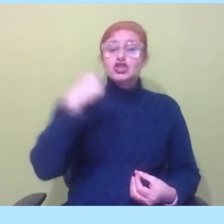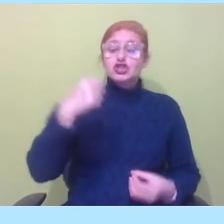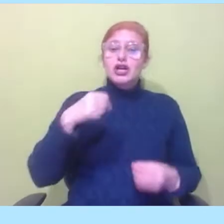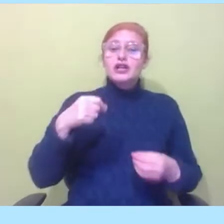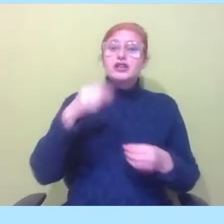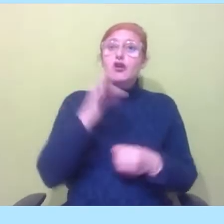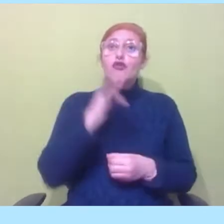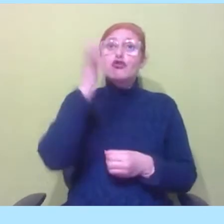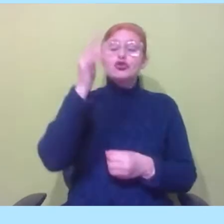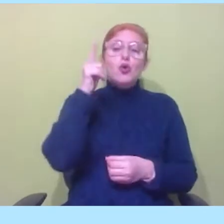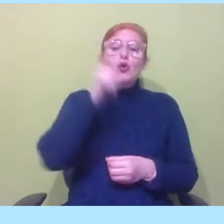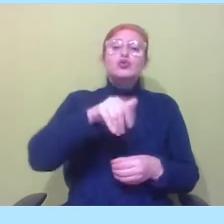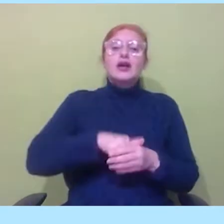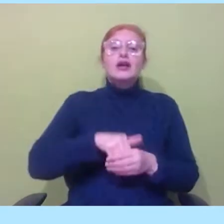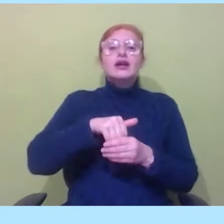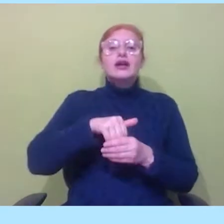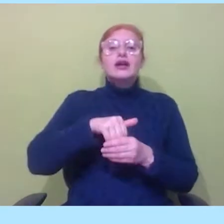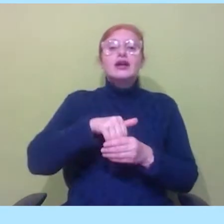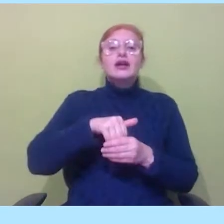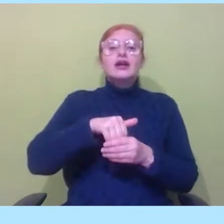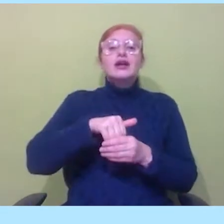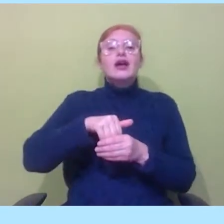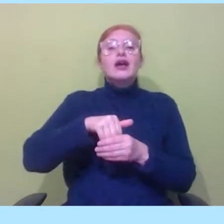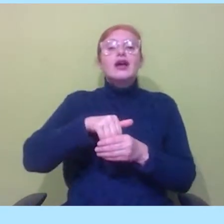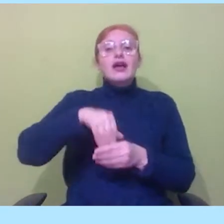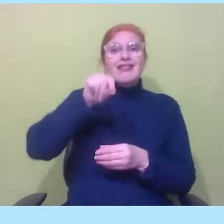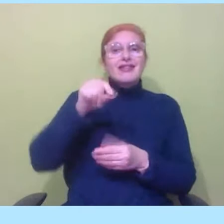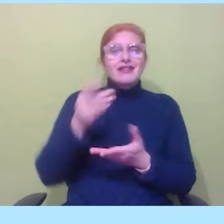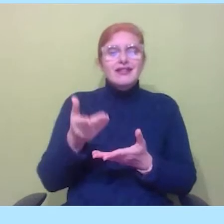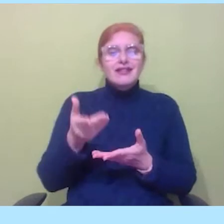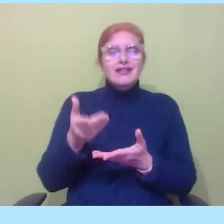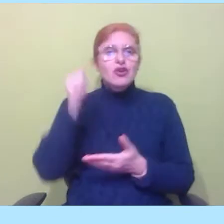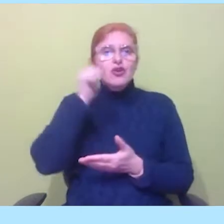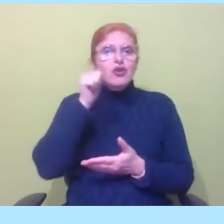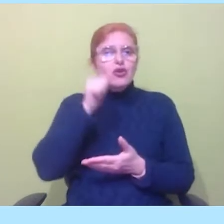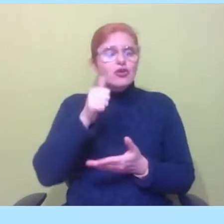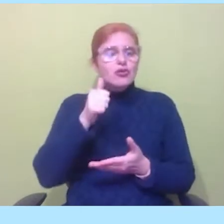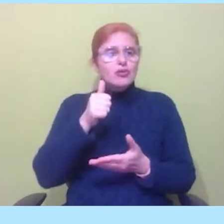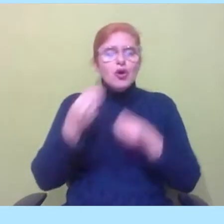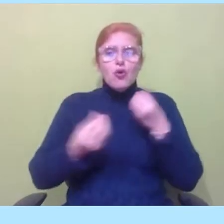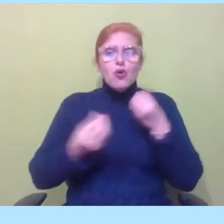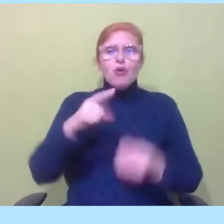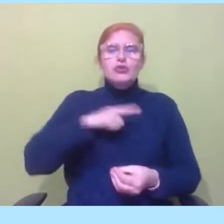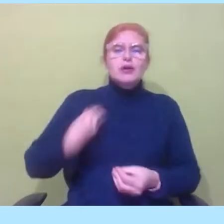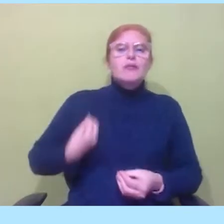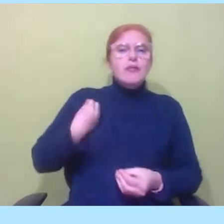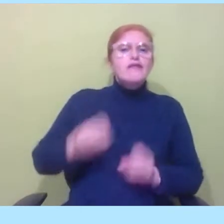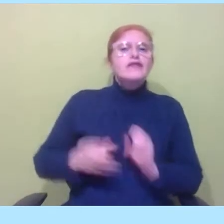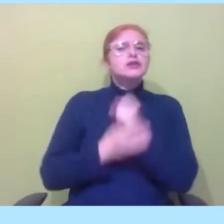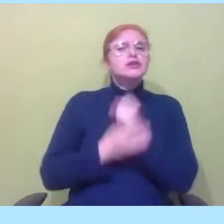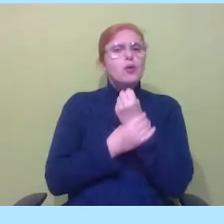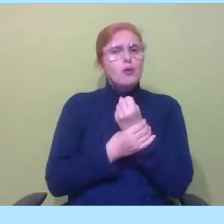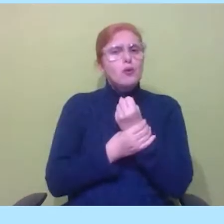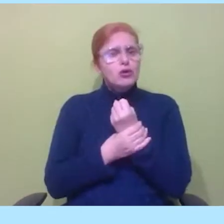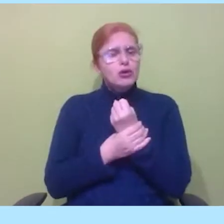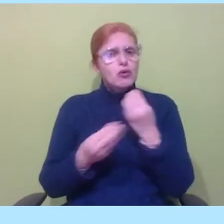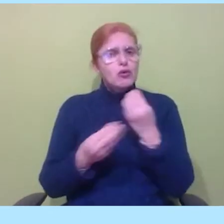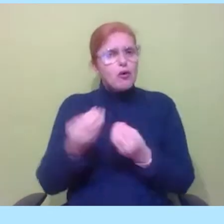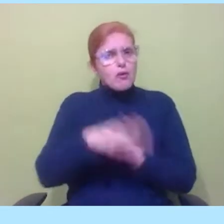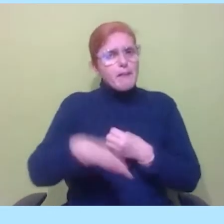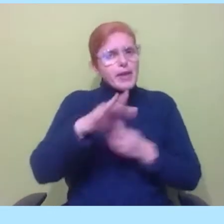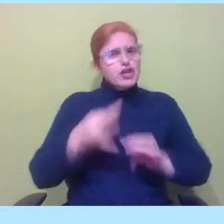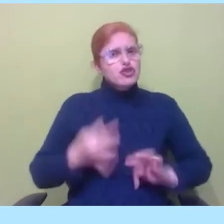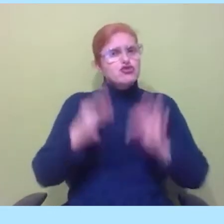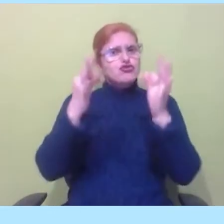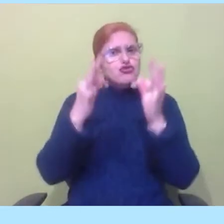dessa pode estar com a vida menos vulnerável, né? Estar no ambiente digital, atuando